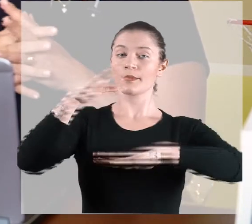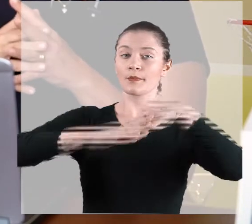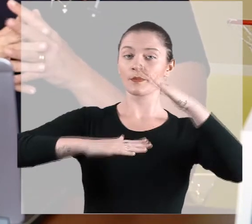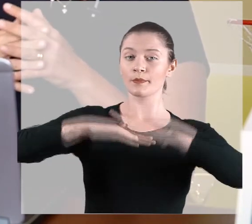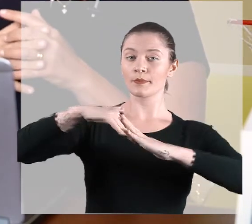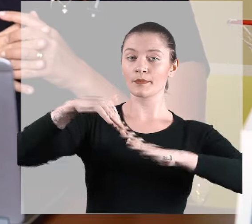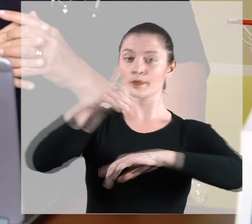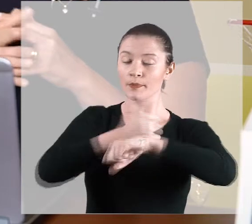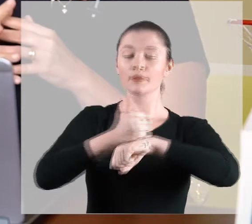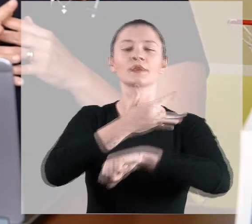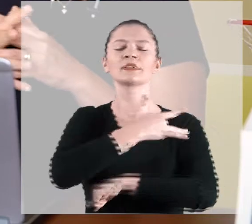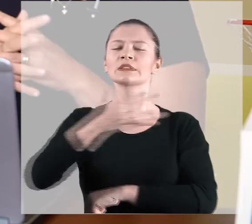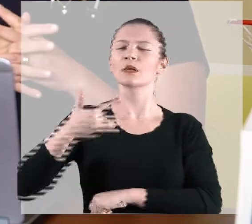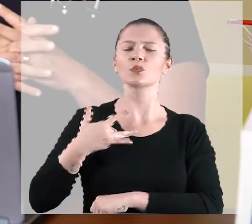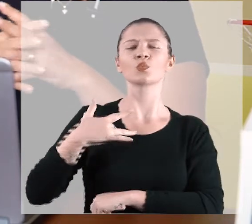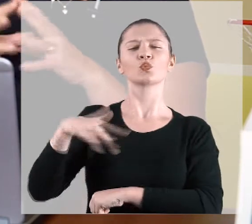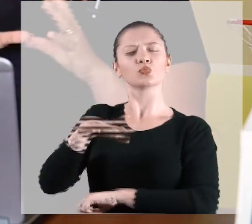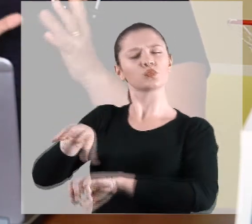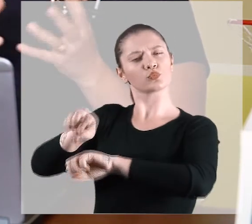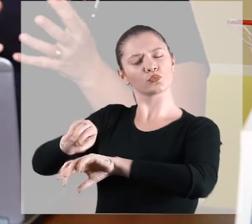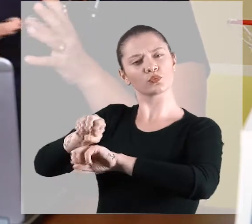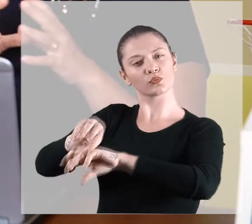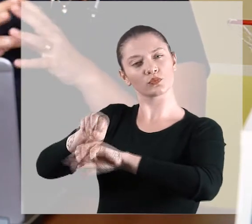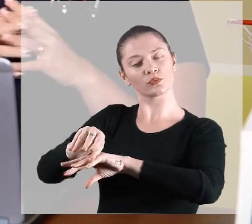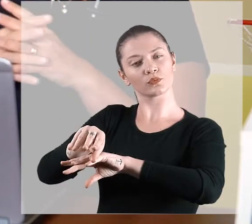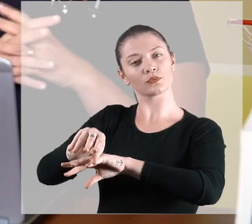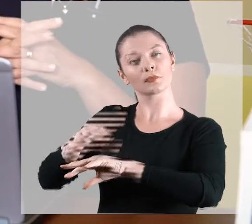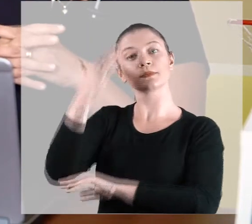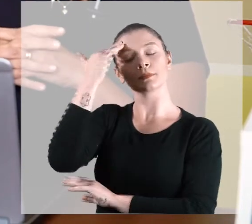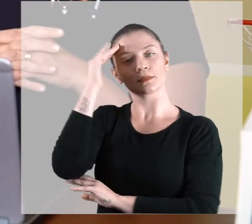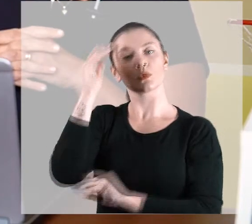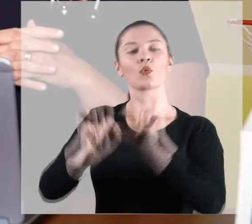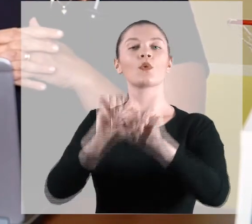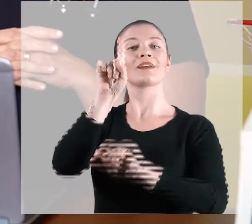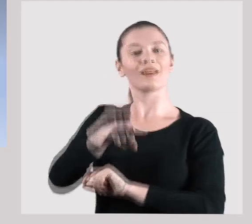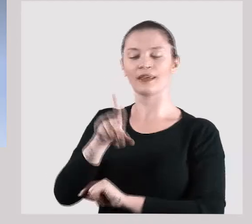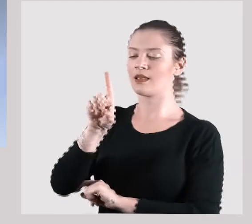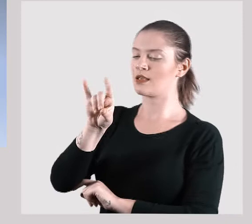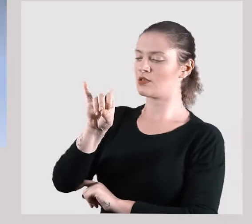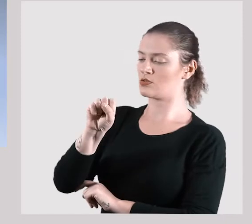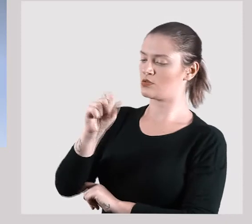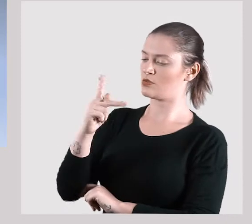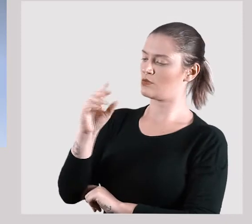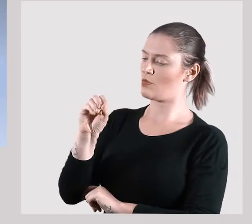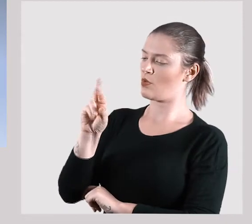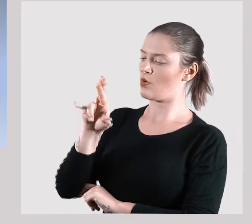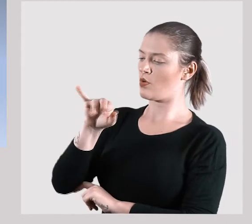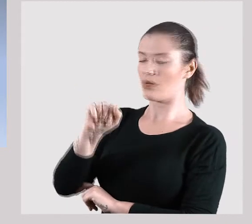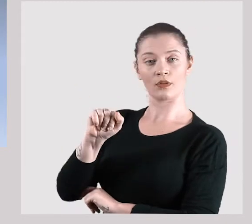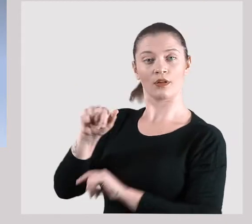profissionais de saúde, os educadores, para entender, né, o que é a disforia de gênero. Então, é uma